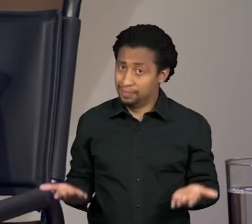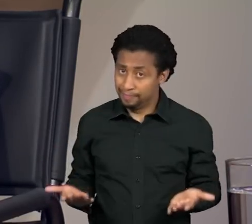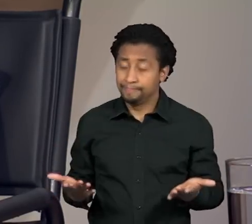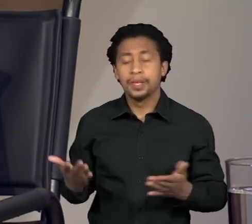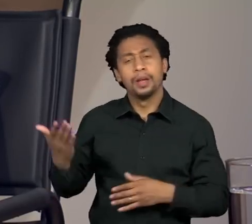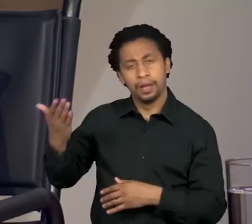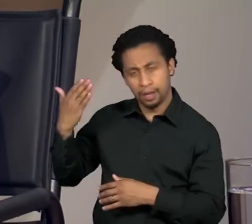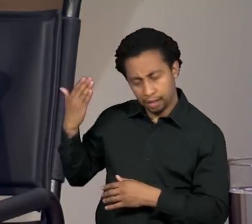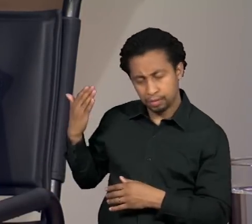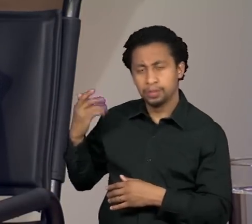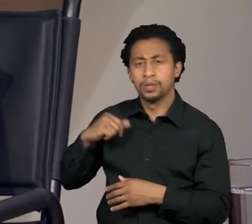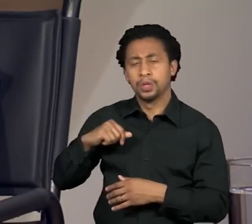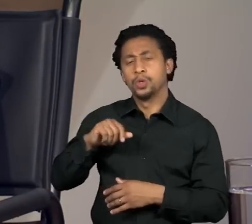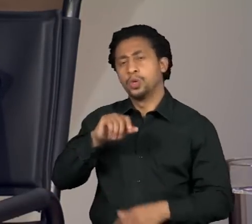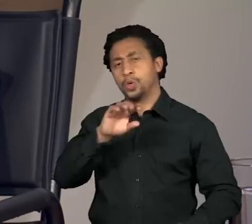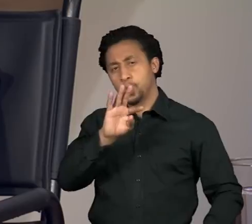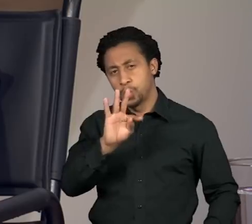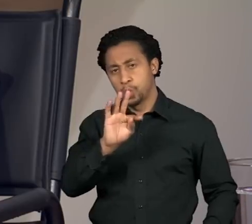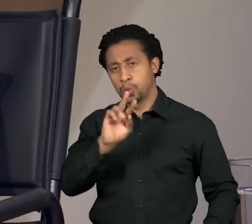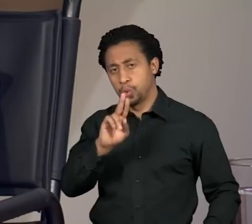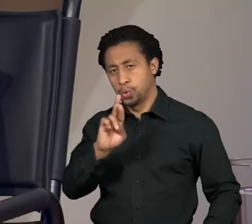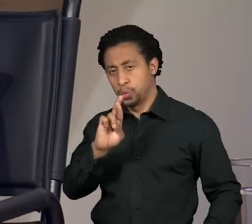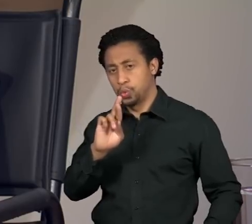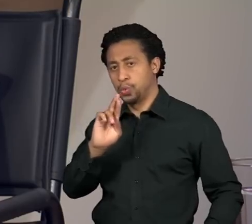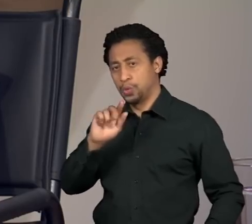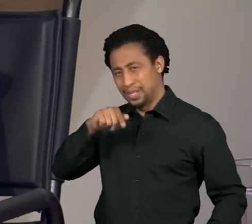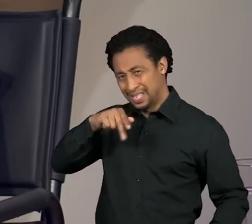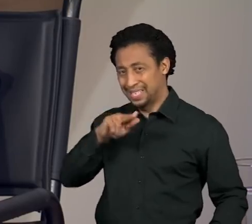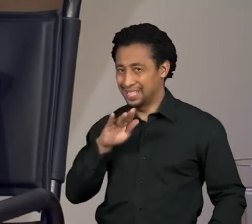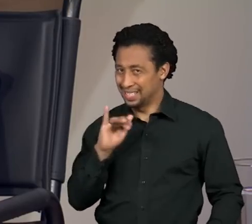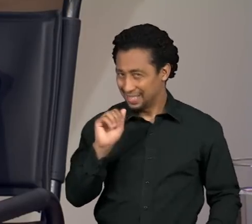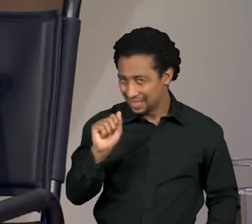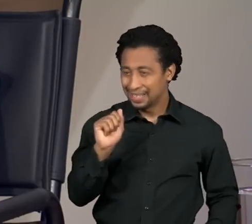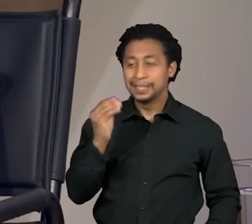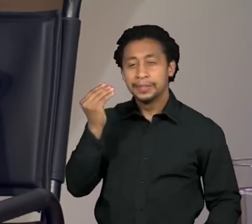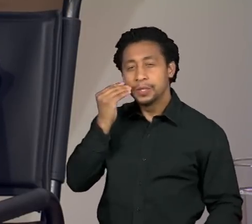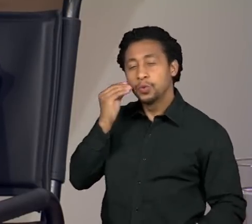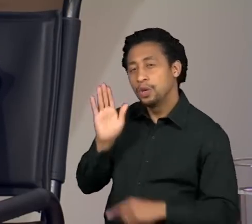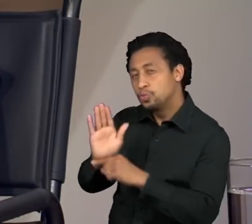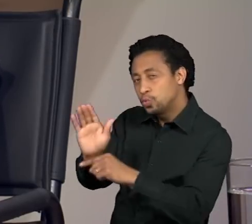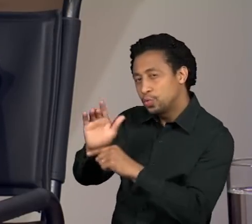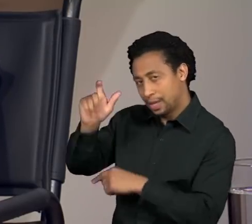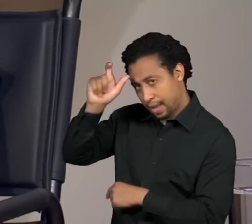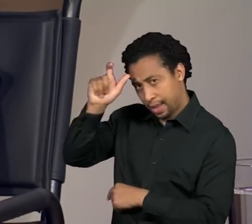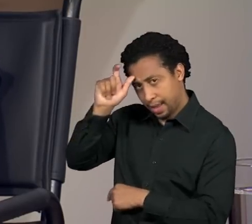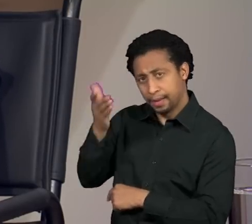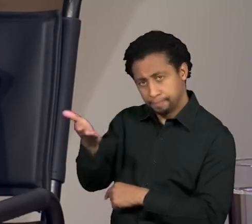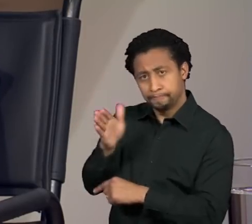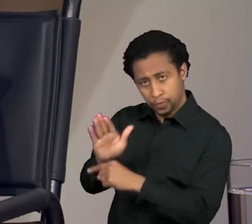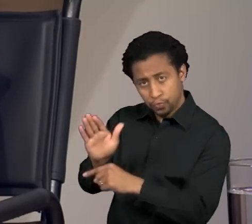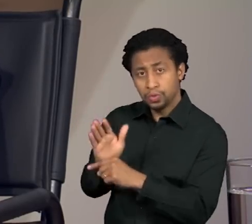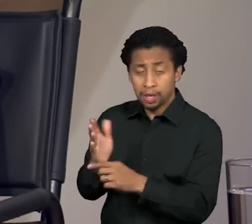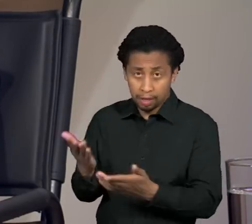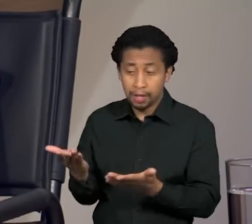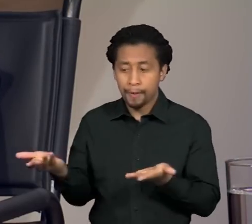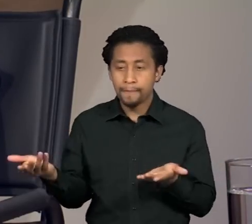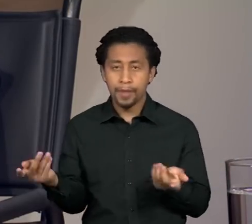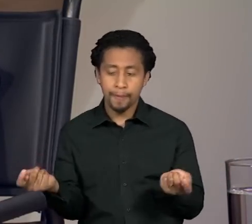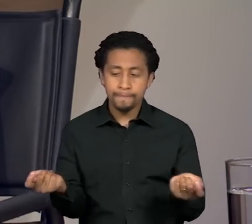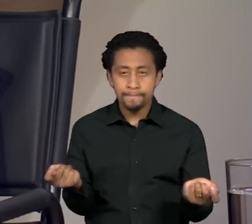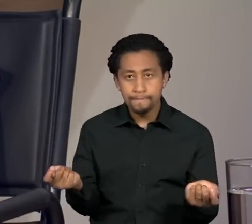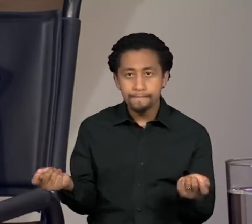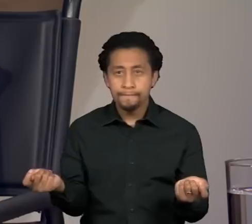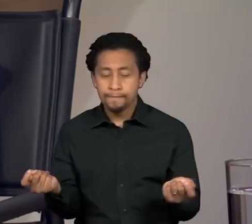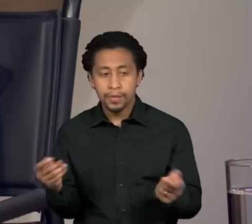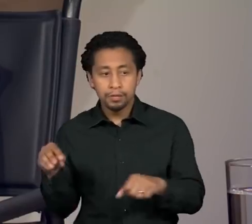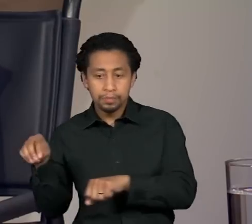no início da guerra, tentando se colocar como uma espécie de mediador, né, das duas partes, só que